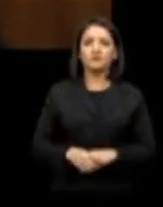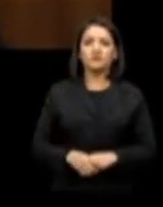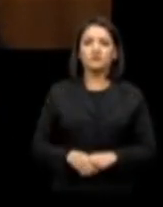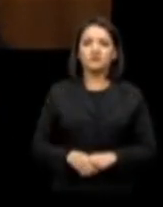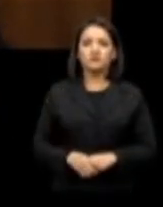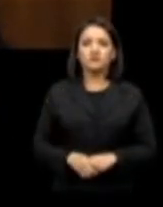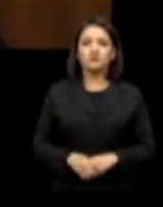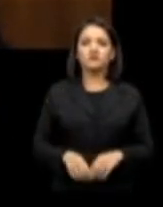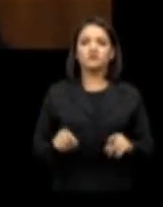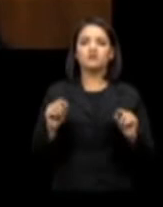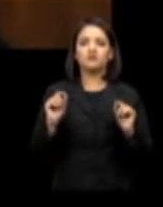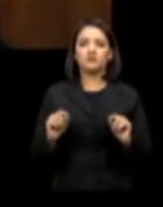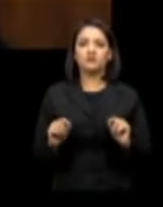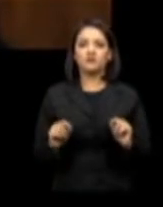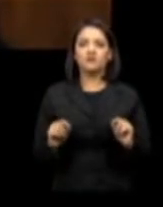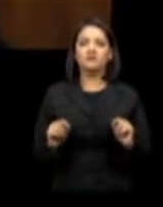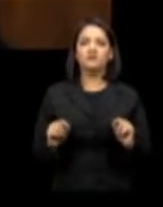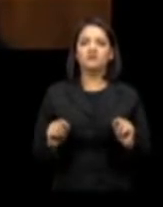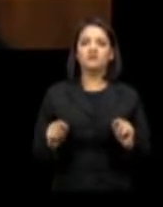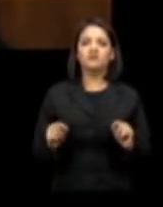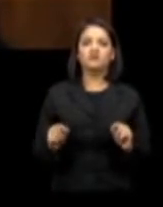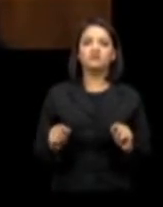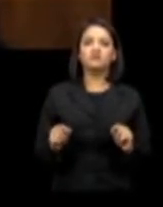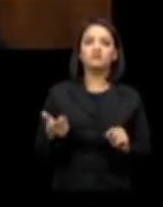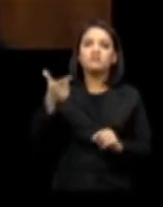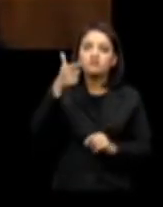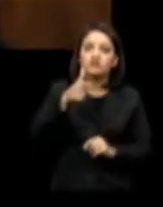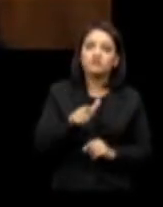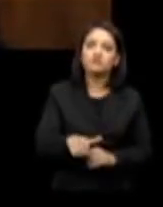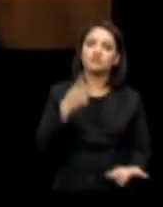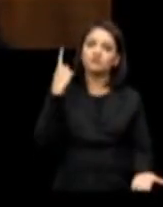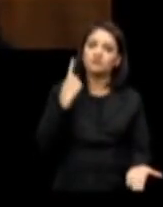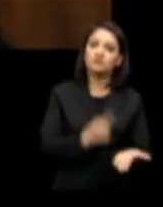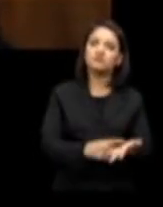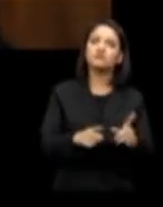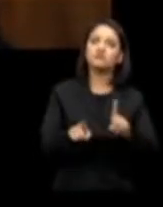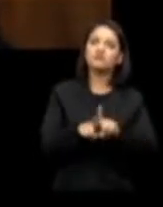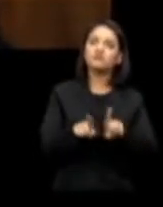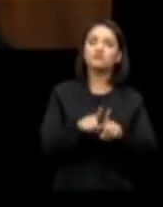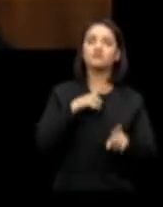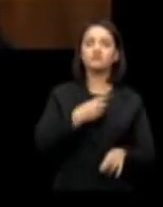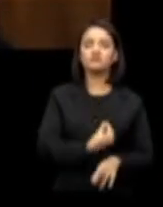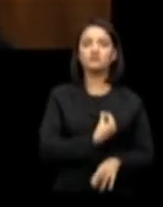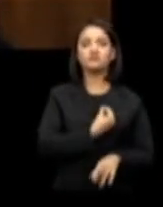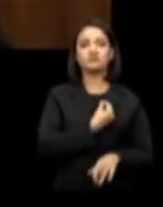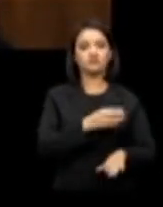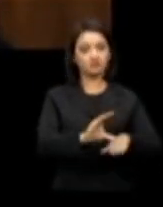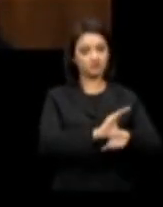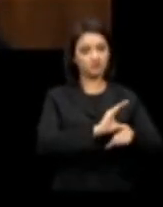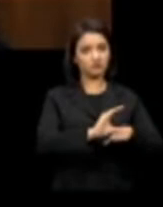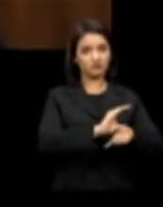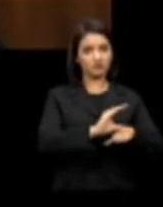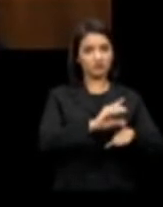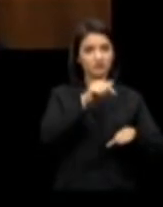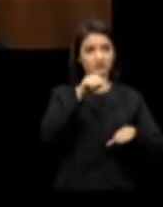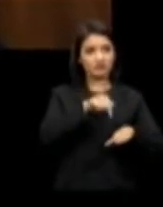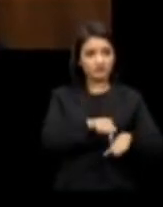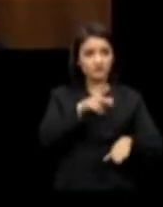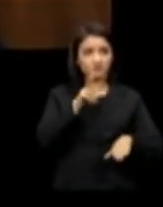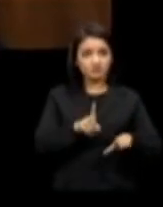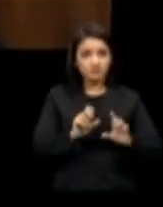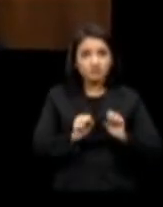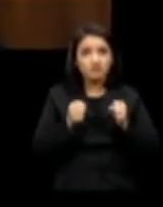de renovar o compromisso de manter viva a força normativa da Constituição de 88, nela